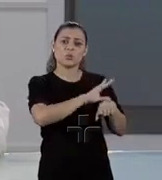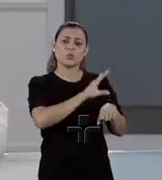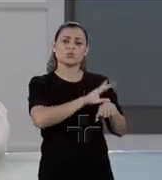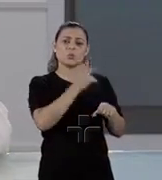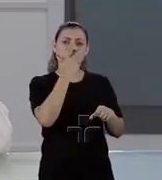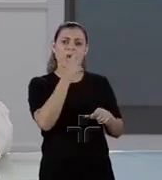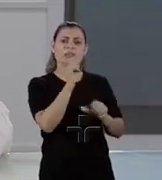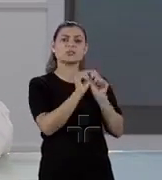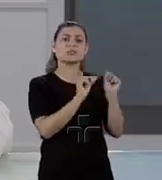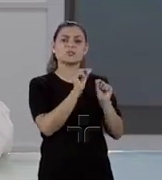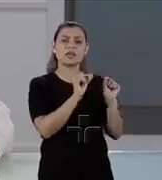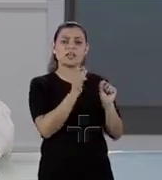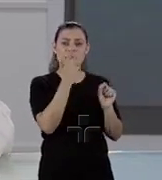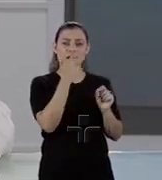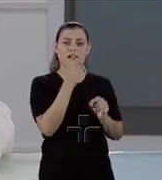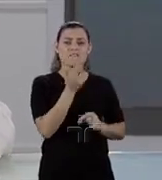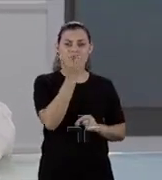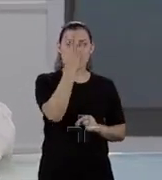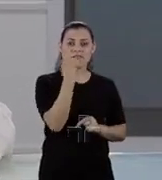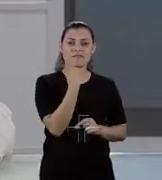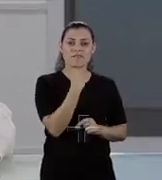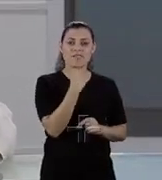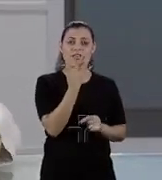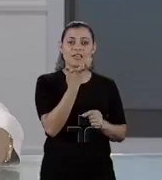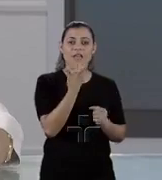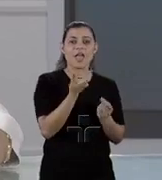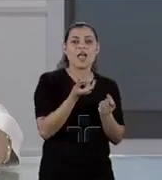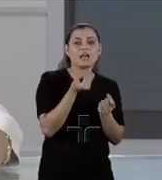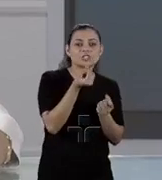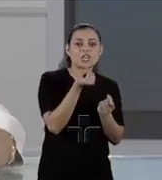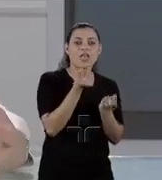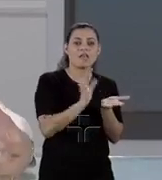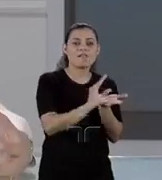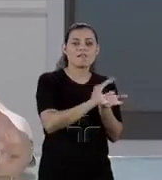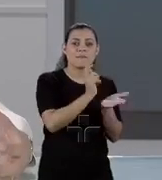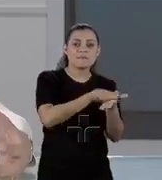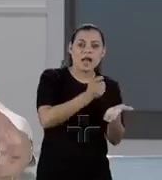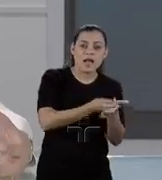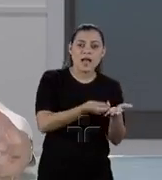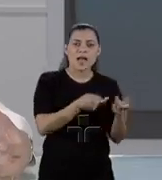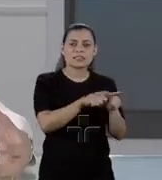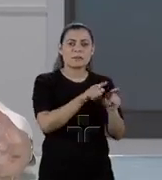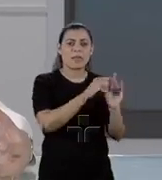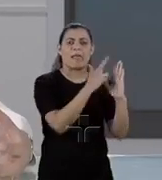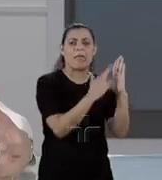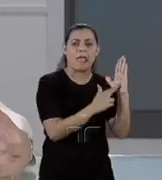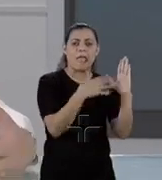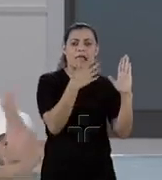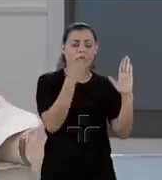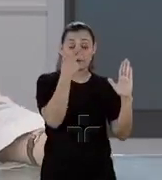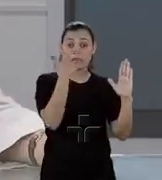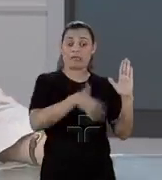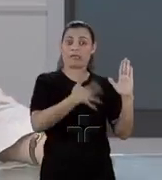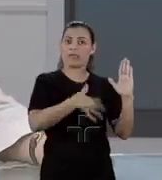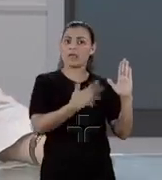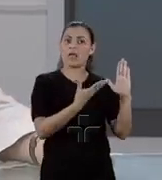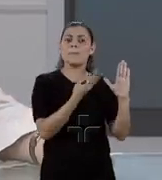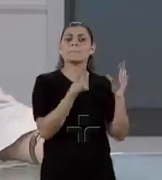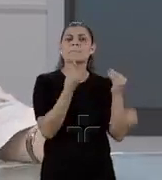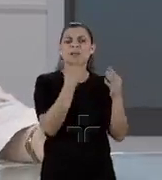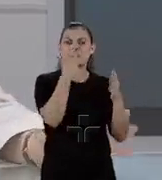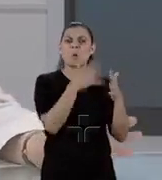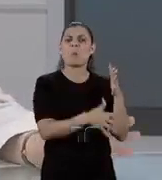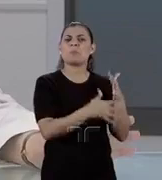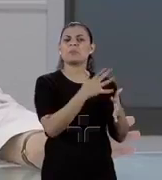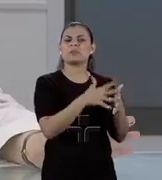facilidades. Isso a gente sabe que é um problema, você amplia a burocracia, exige burocracia para complicar a vida de todo